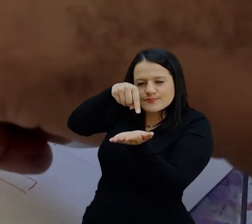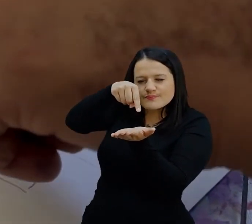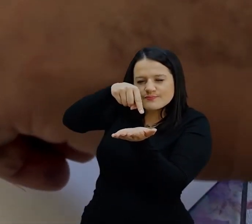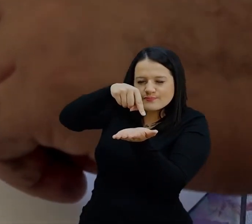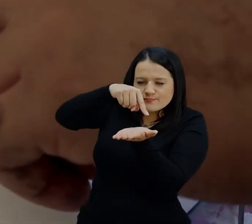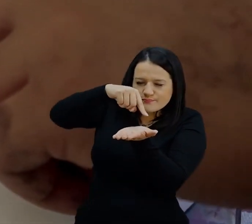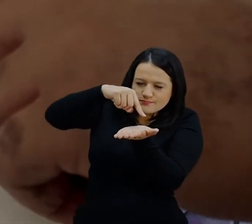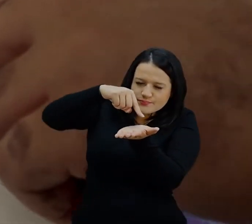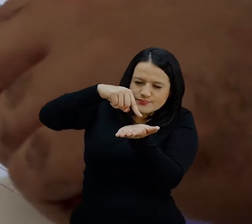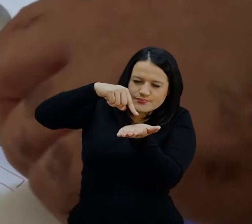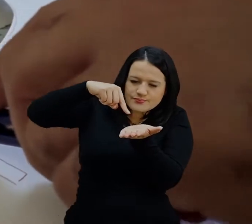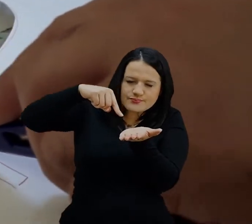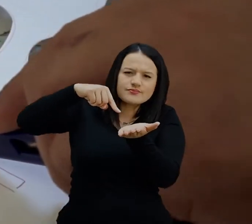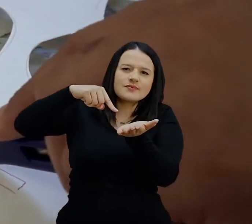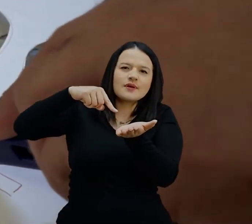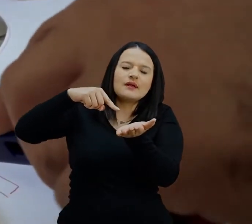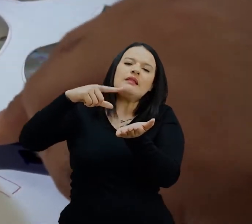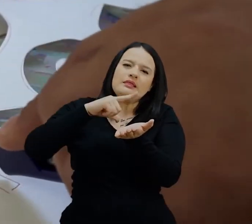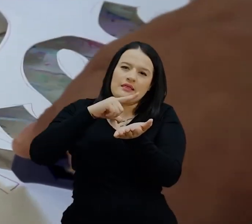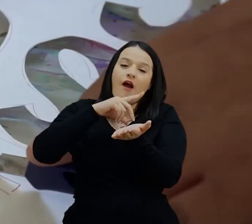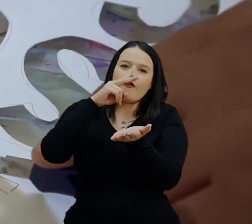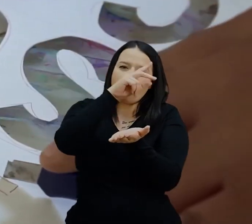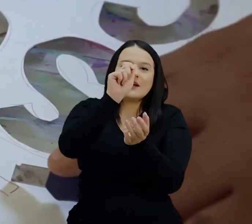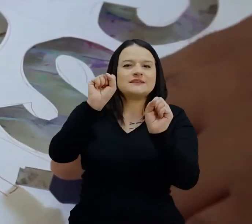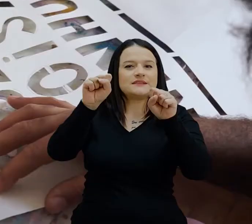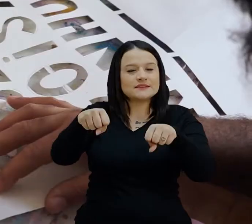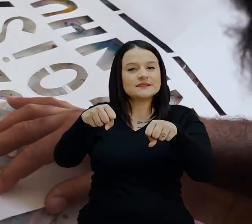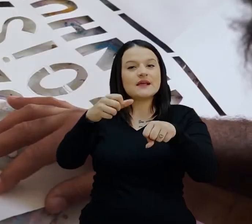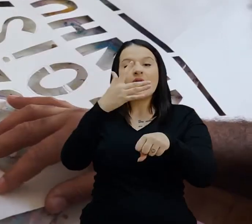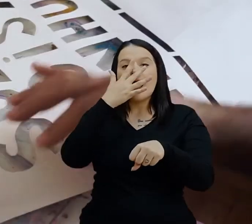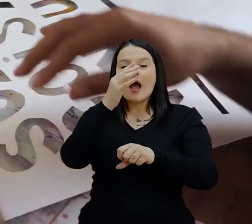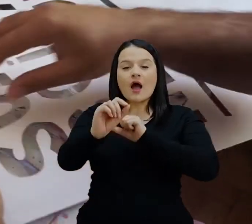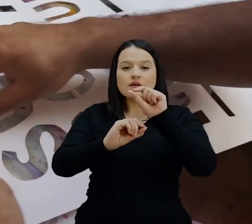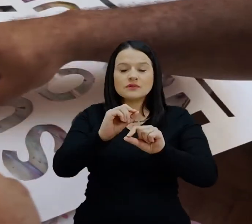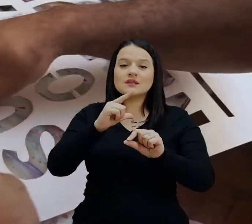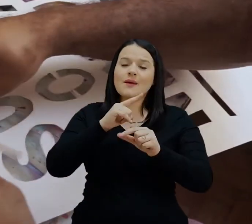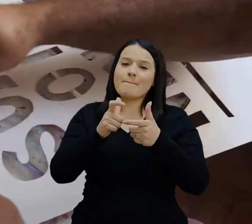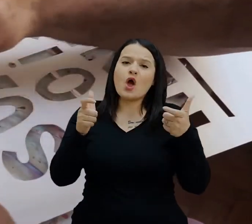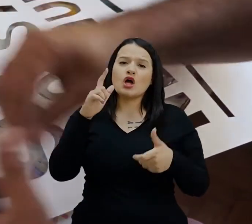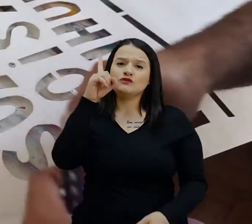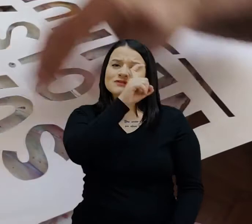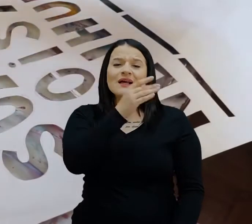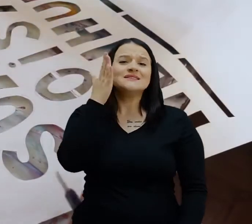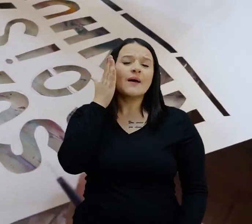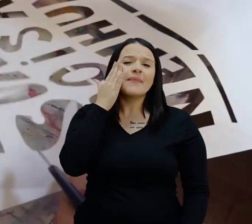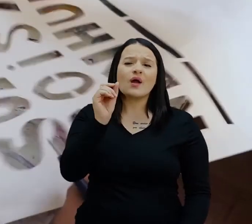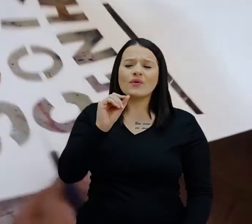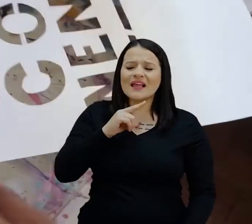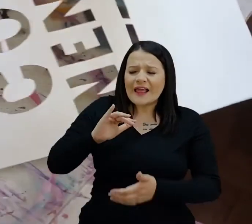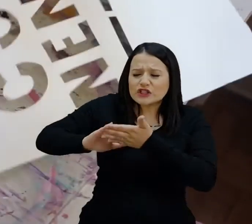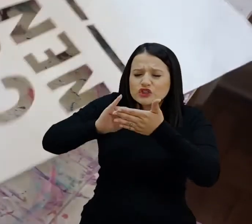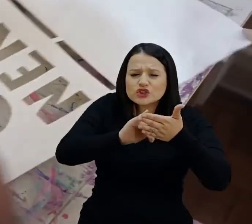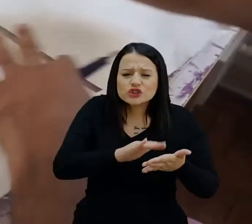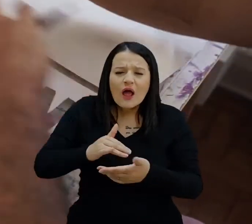esse dedo, puxa, apertando, pronto. Então, acho que